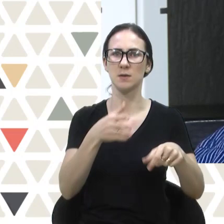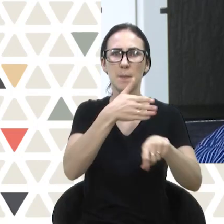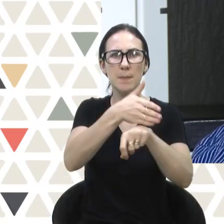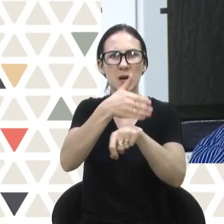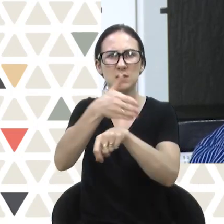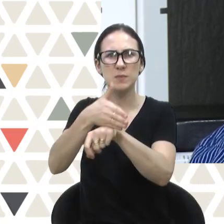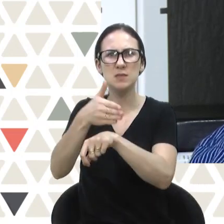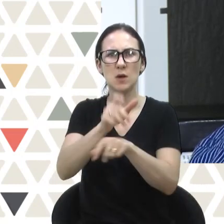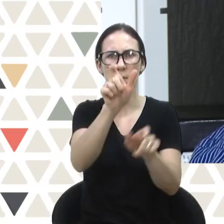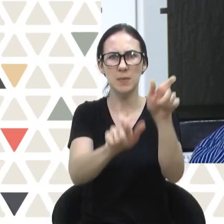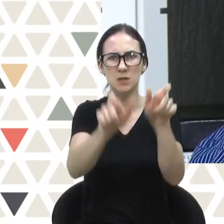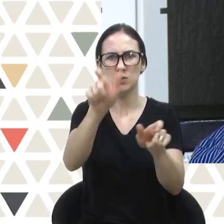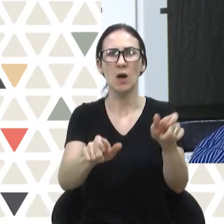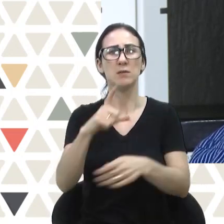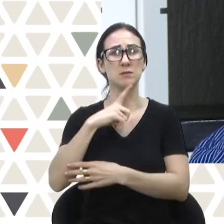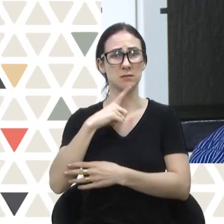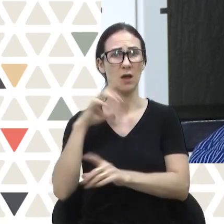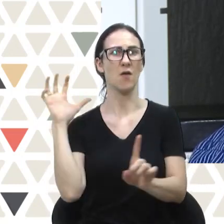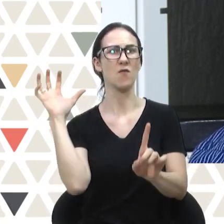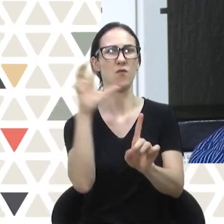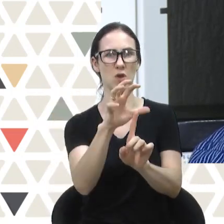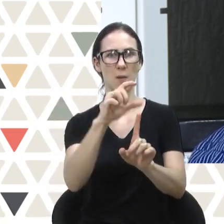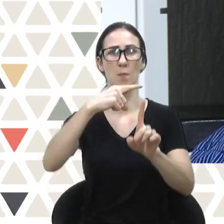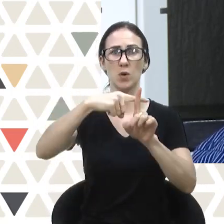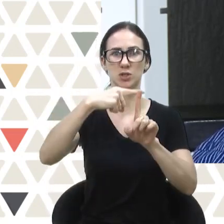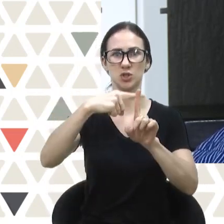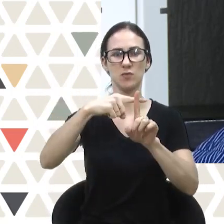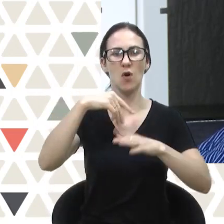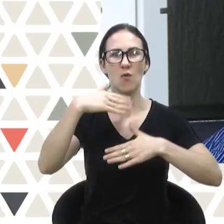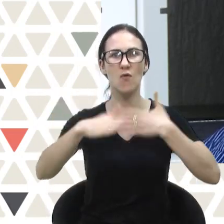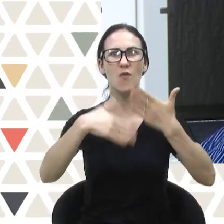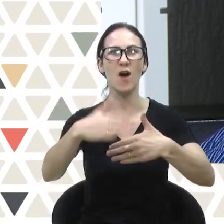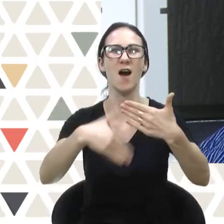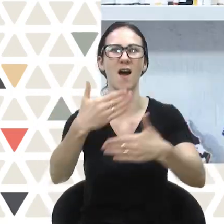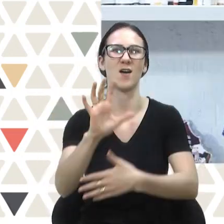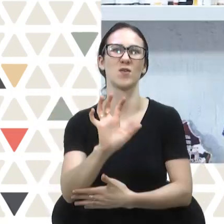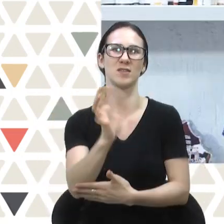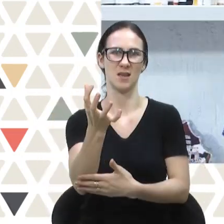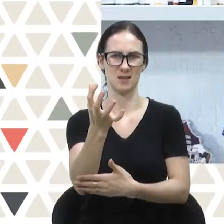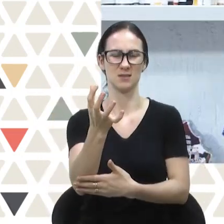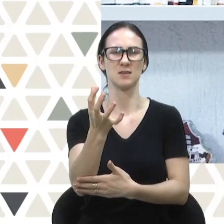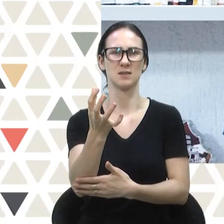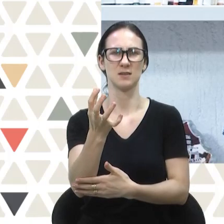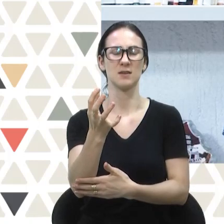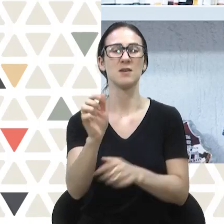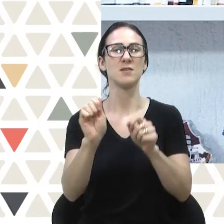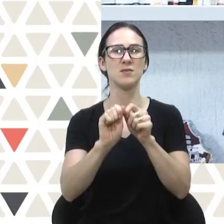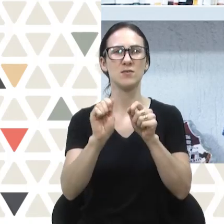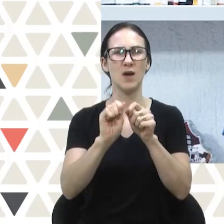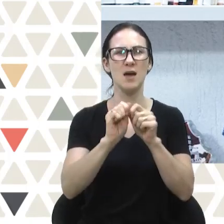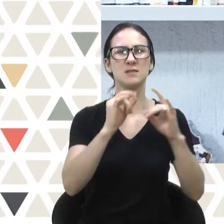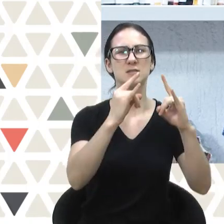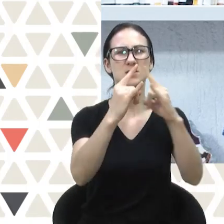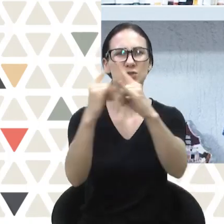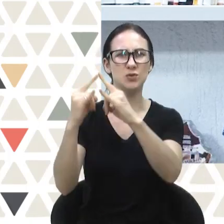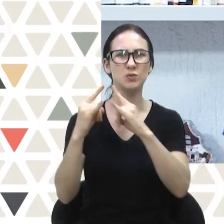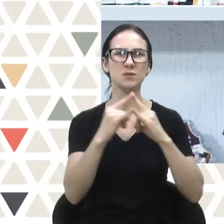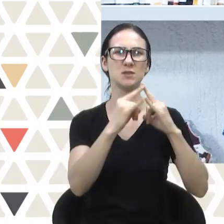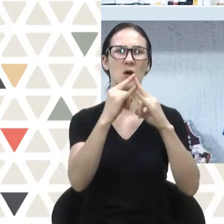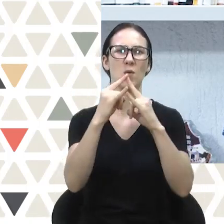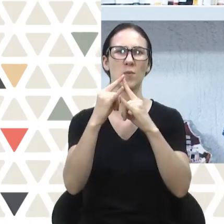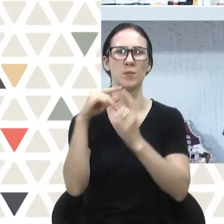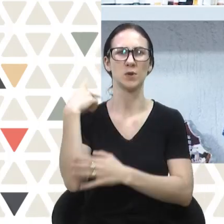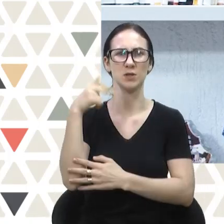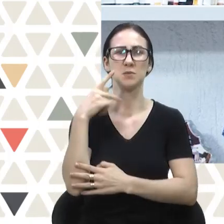indivíduos gera um efeito positivo, um efeito dominó, um efeito cascata, que acaba fazendo com que as instituições